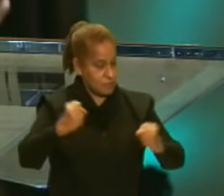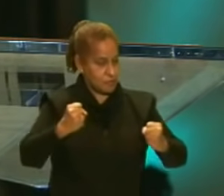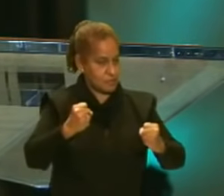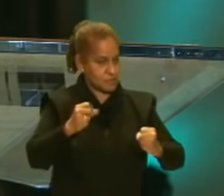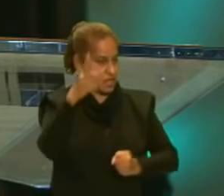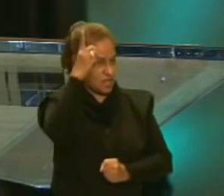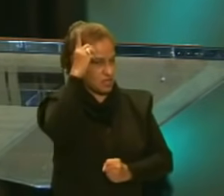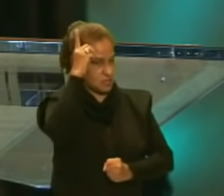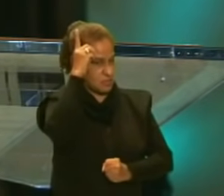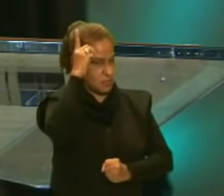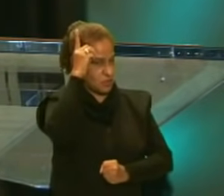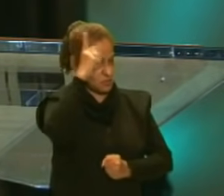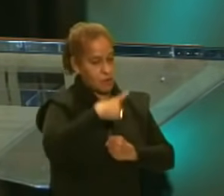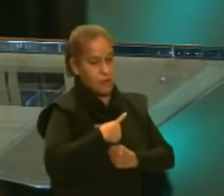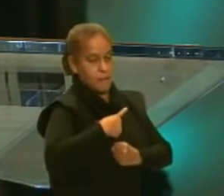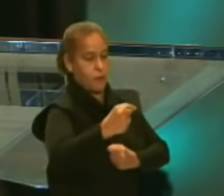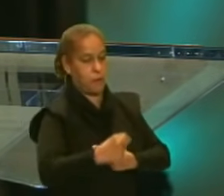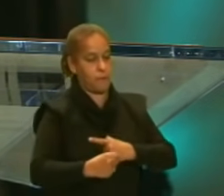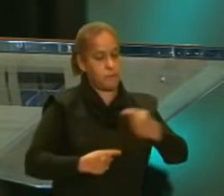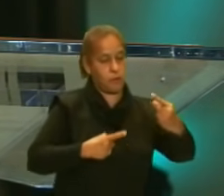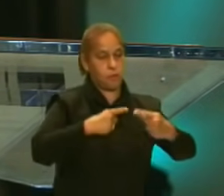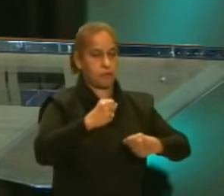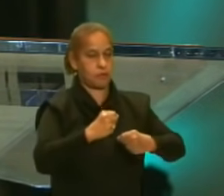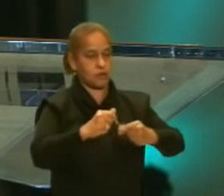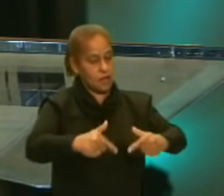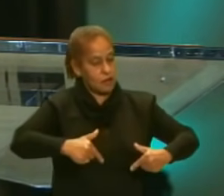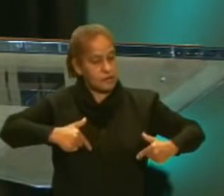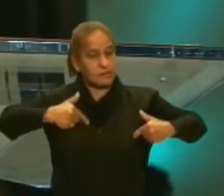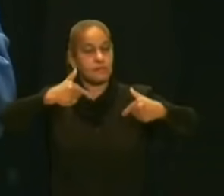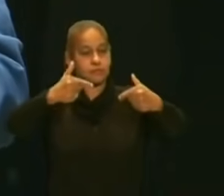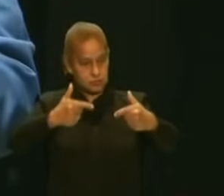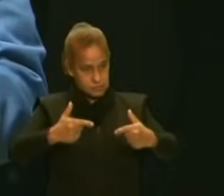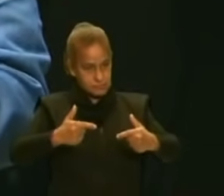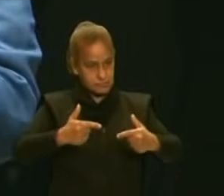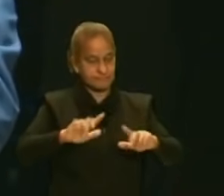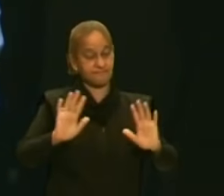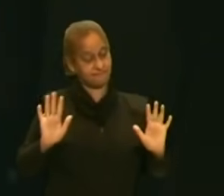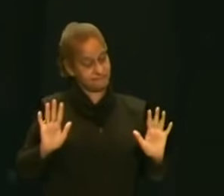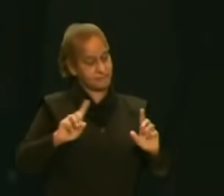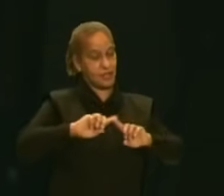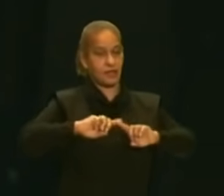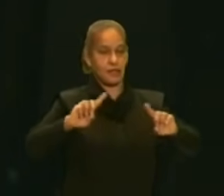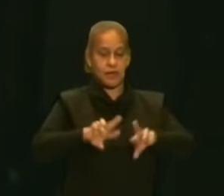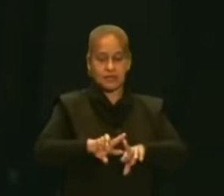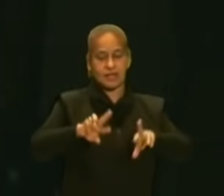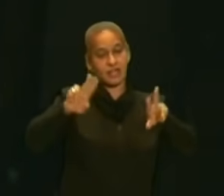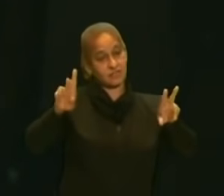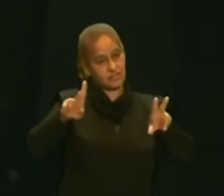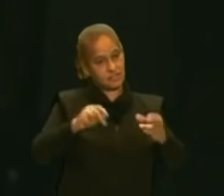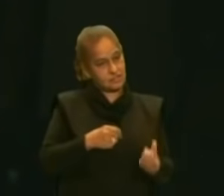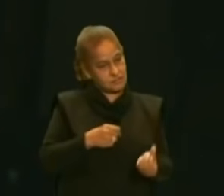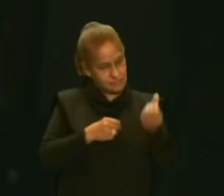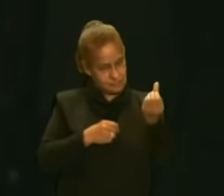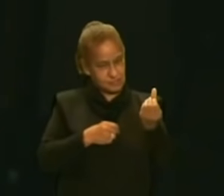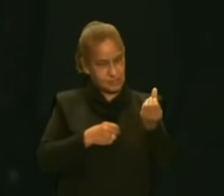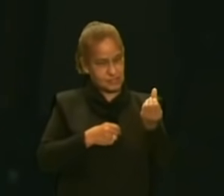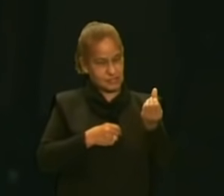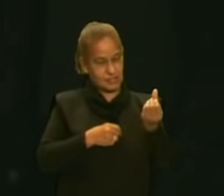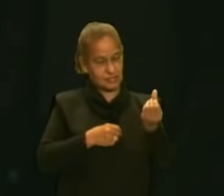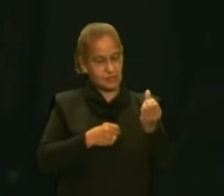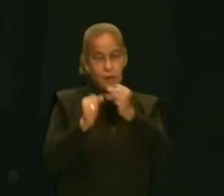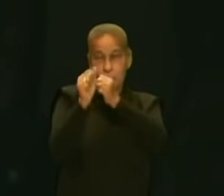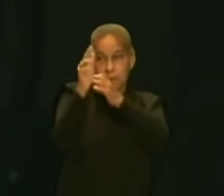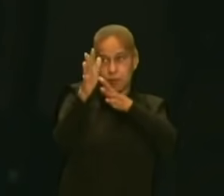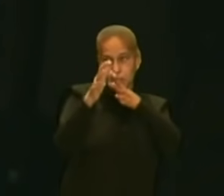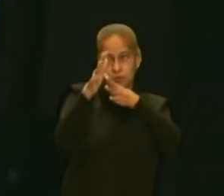plena liberdade de ação. E a diferença entre essa horda de demônios aqui da sexta trombeta e a